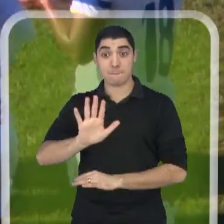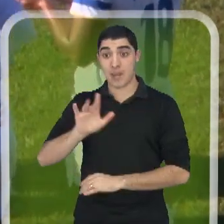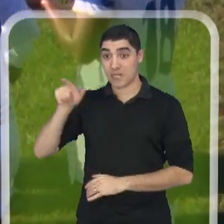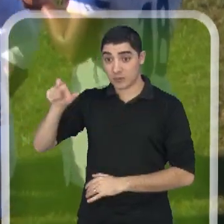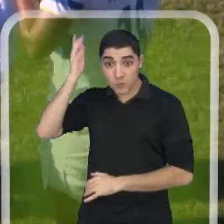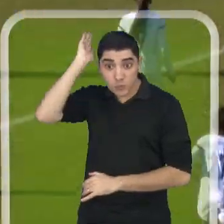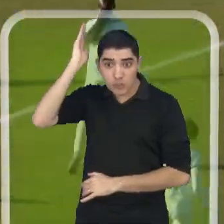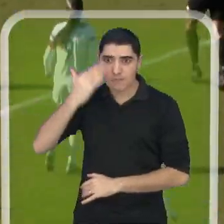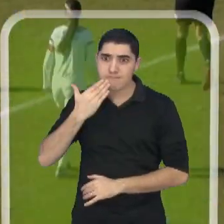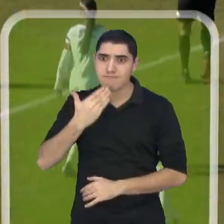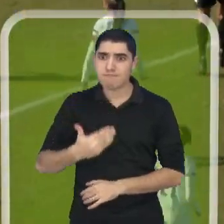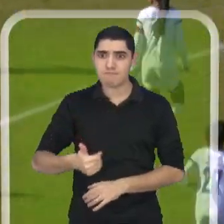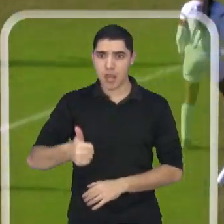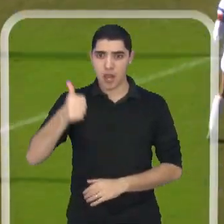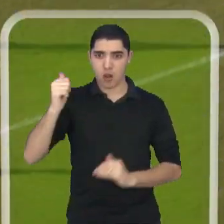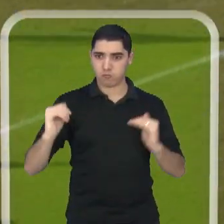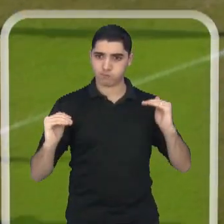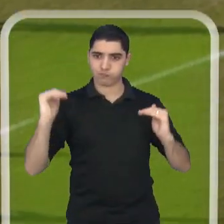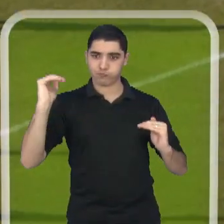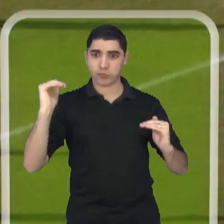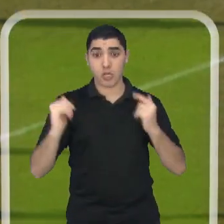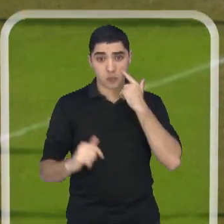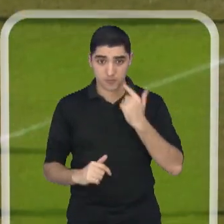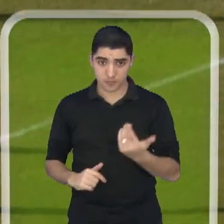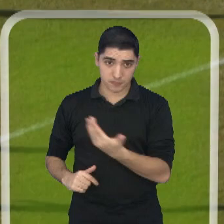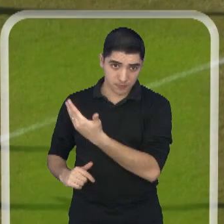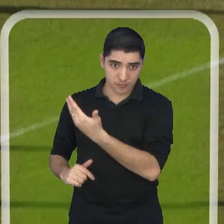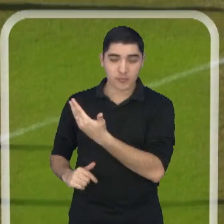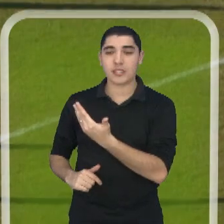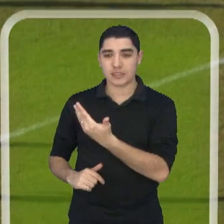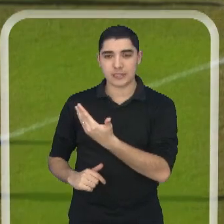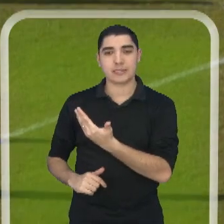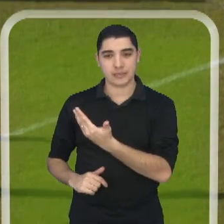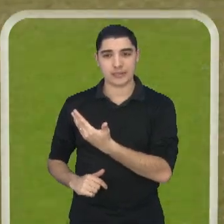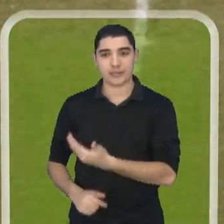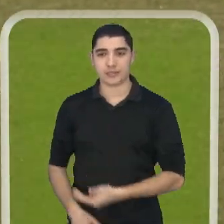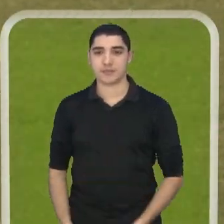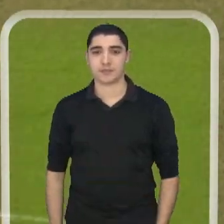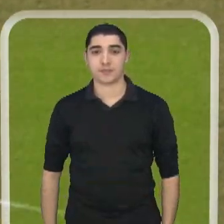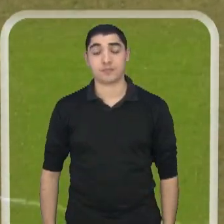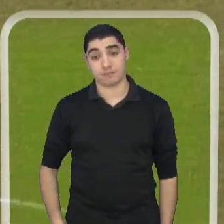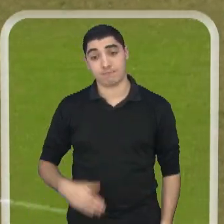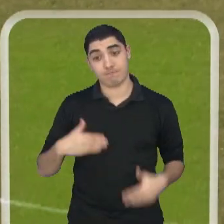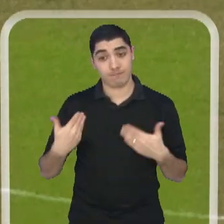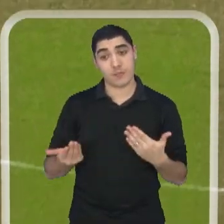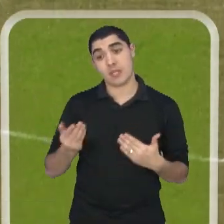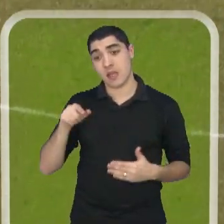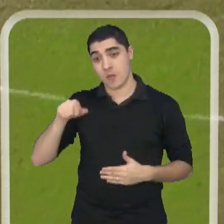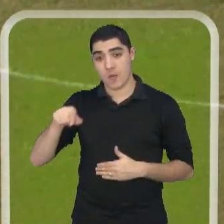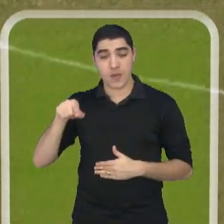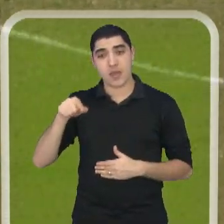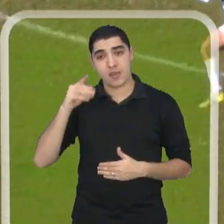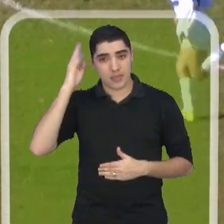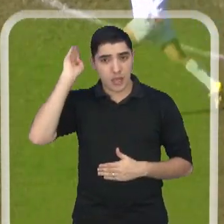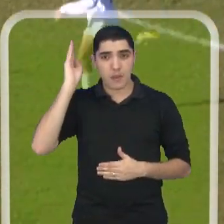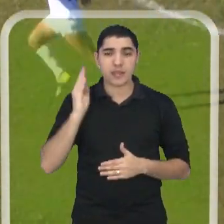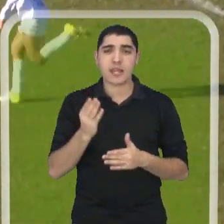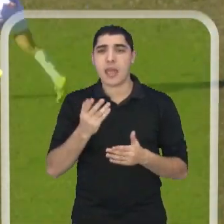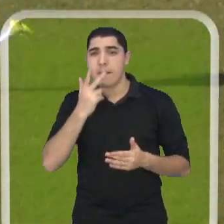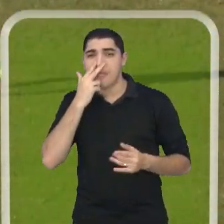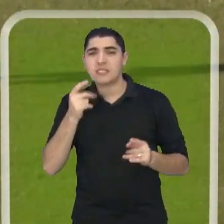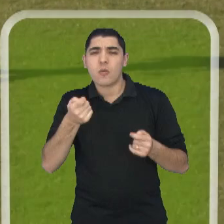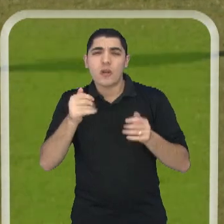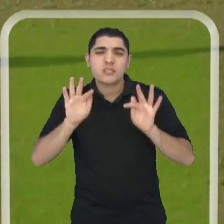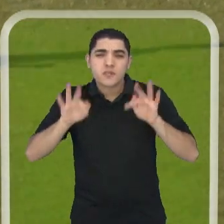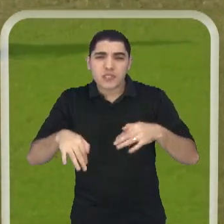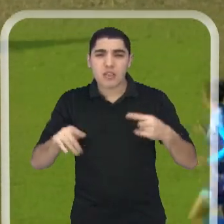voltou melhor. A atacante Girlene finalizou com perigo. A partida ia para o fim sem grandes emoções, mas